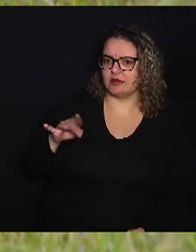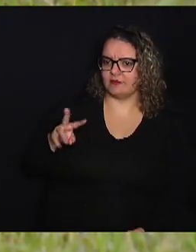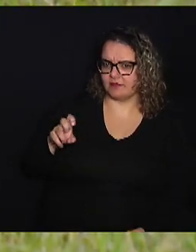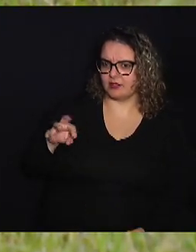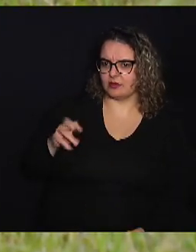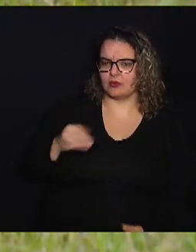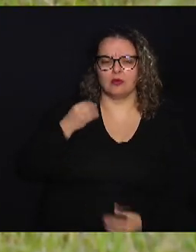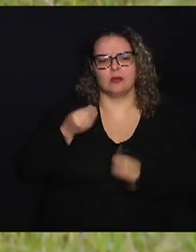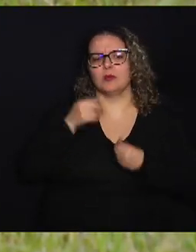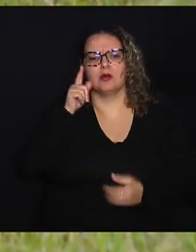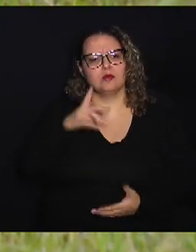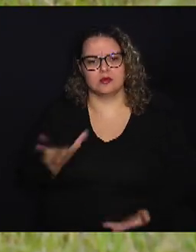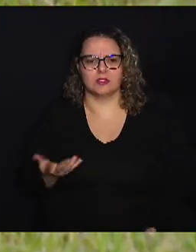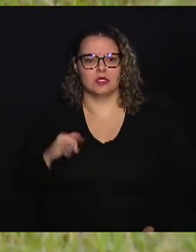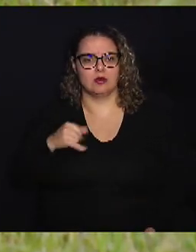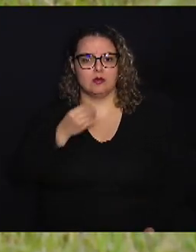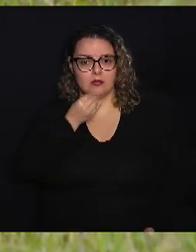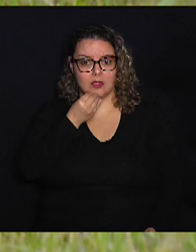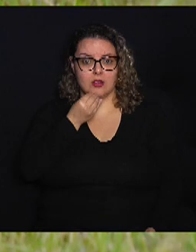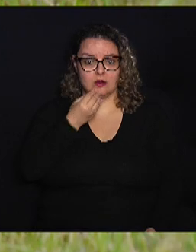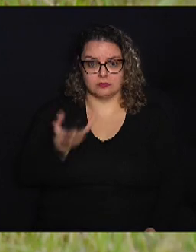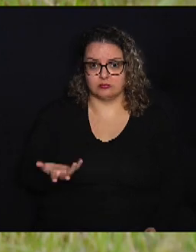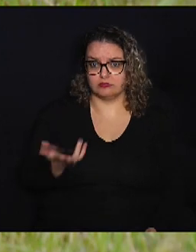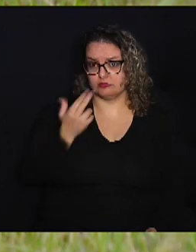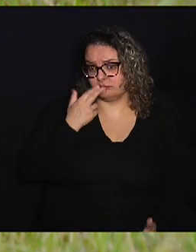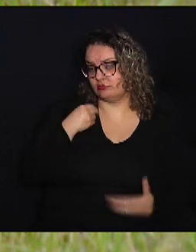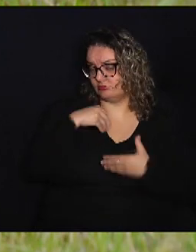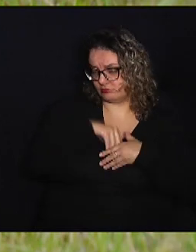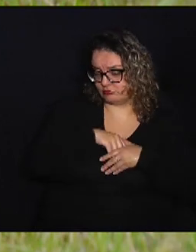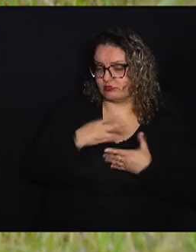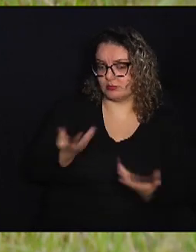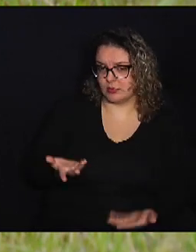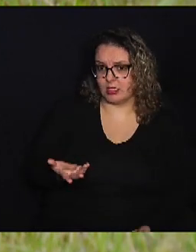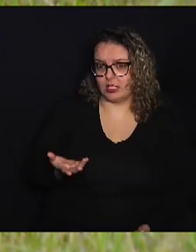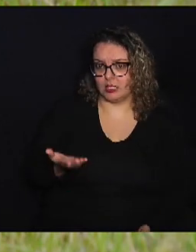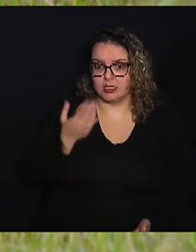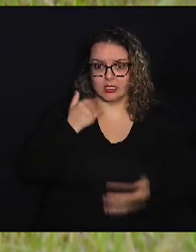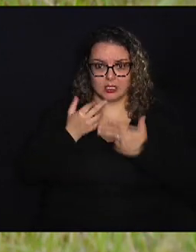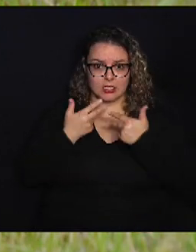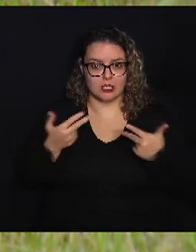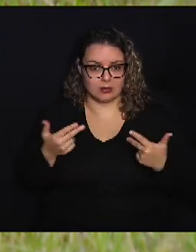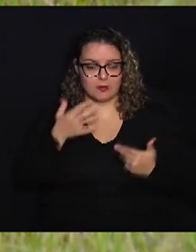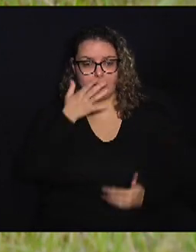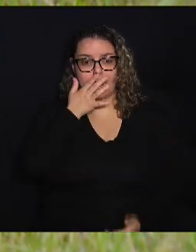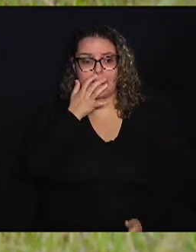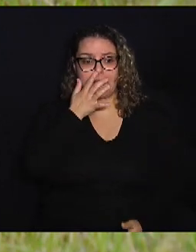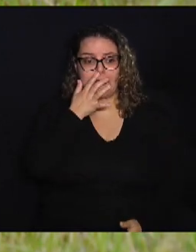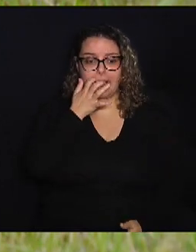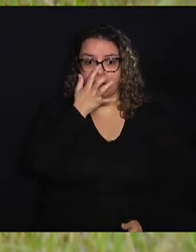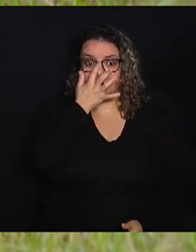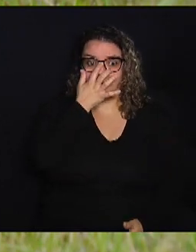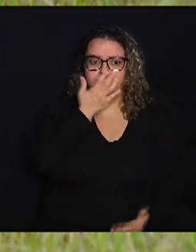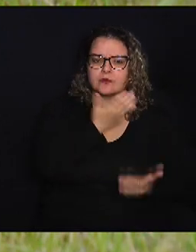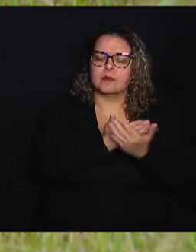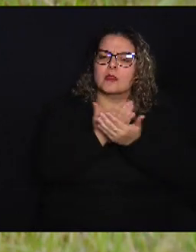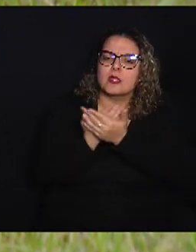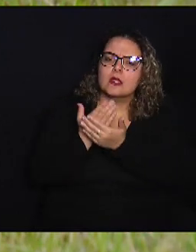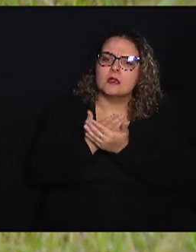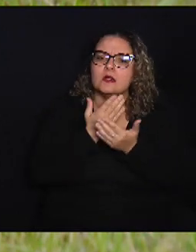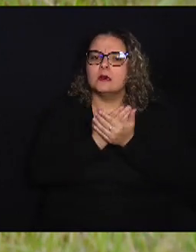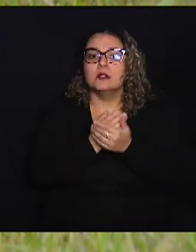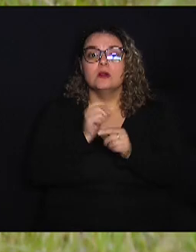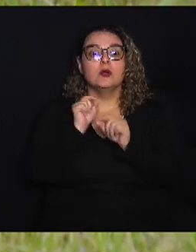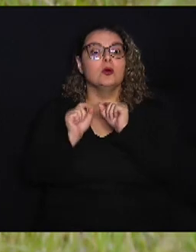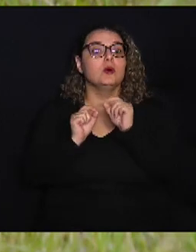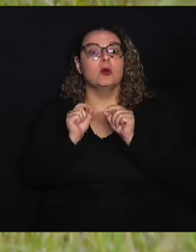os nutrientes presentes ali na sua alimentação. E aí a gente foi estudar o que acontece